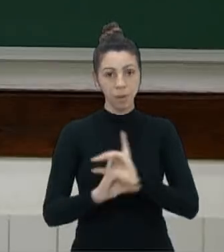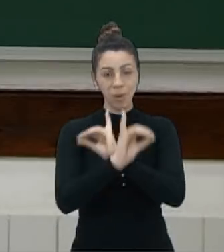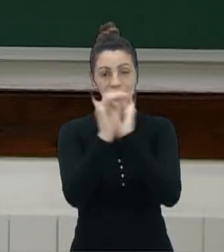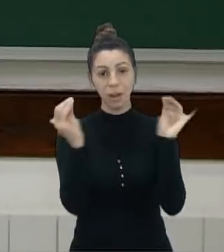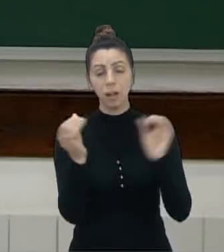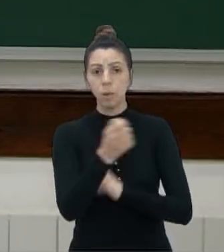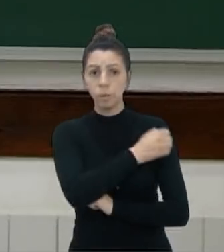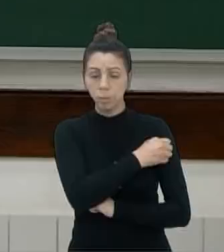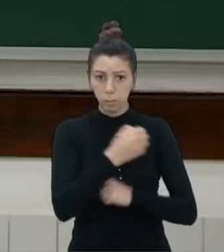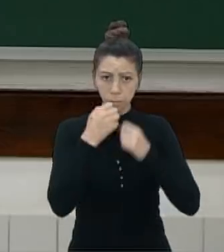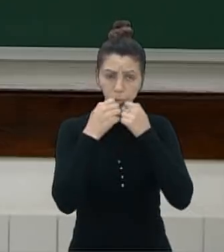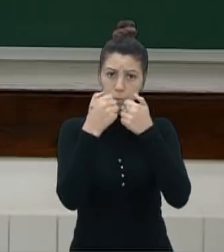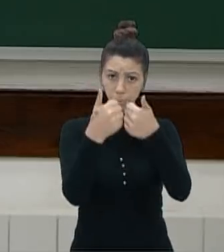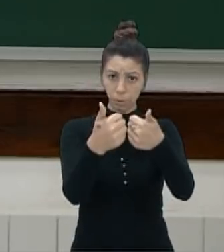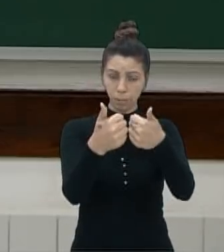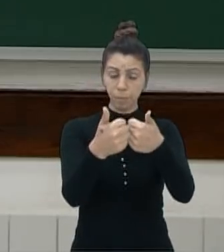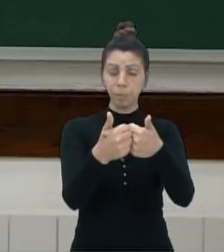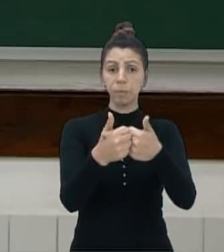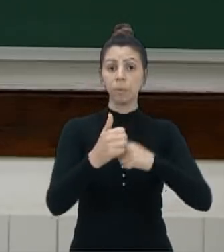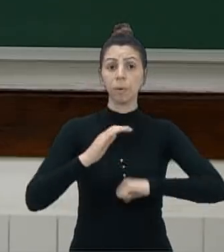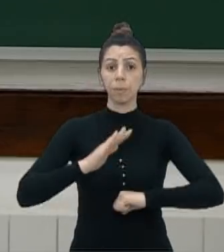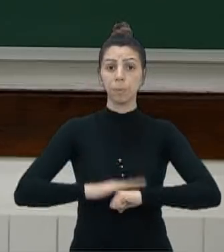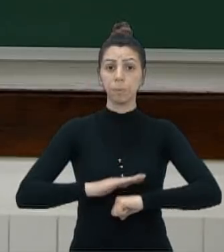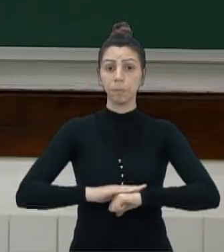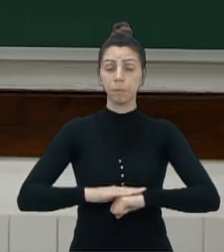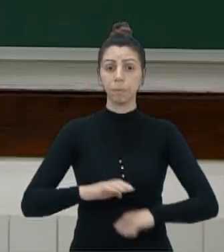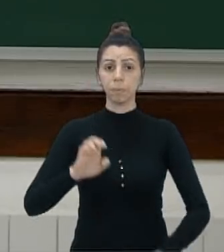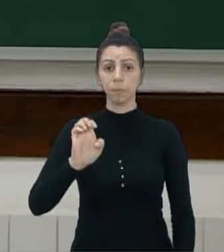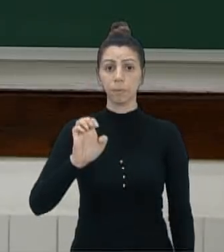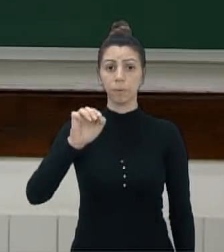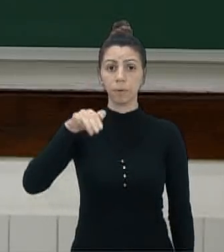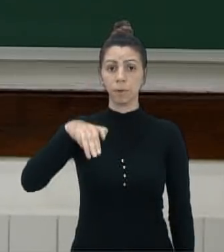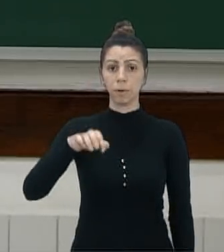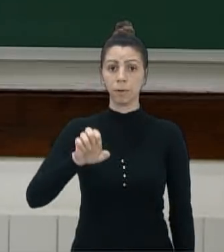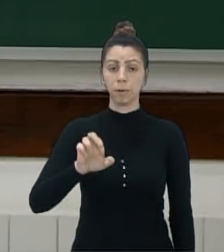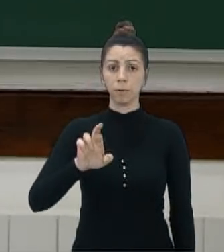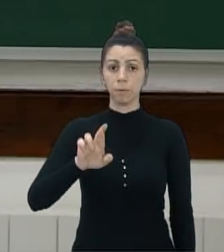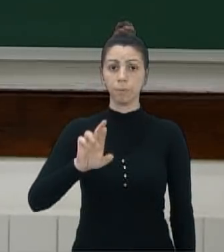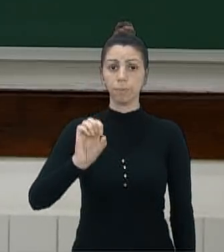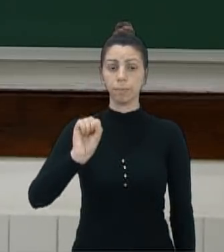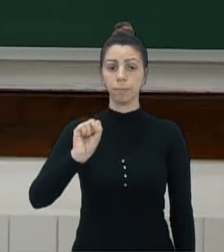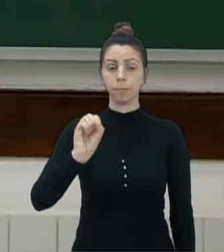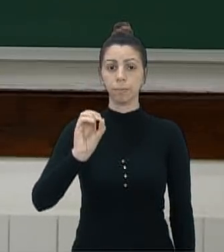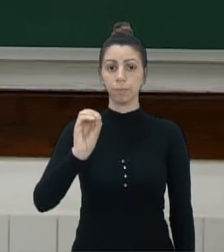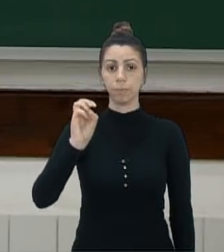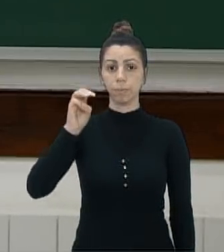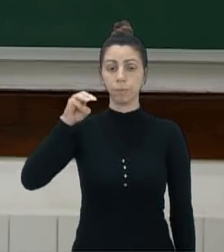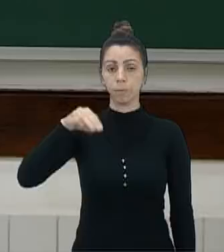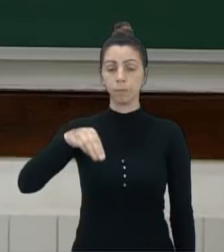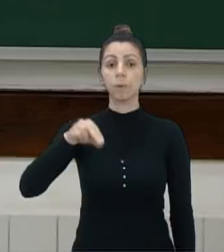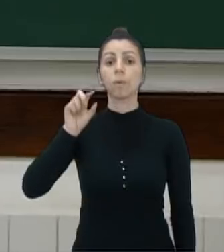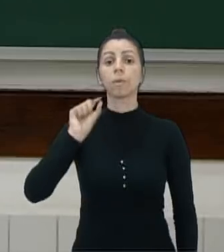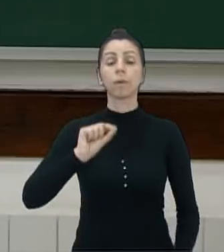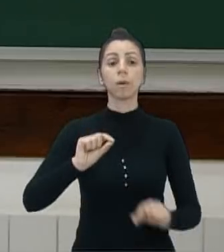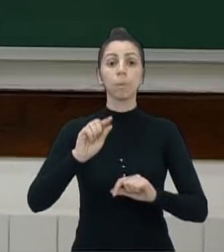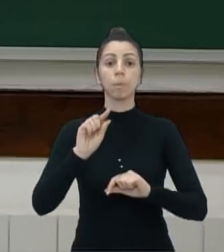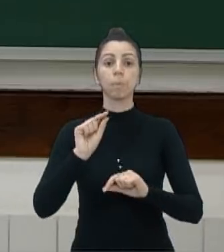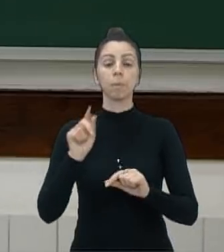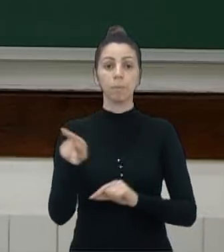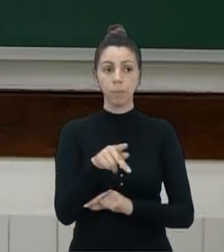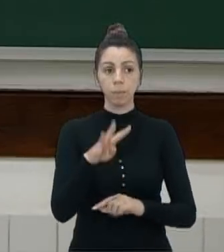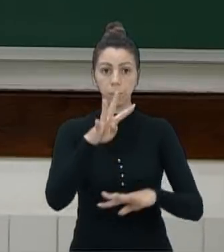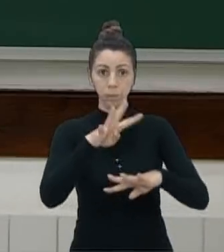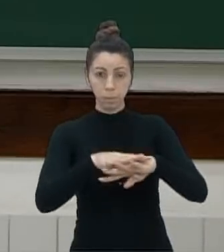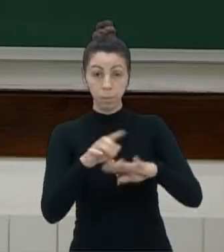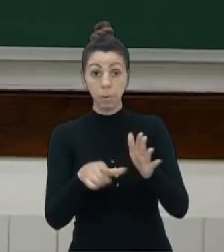Olá, alunos, tudo bem? Me chamo Emerson, serei o professor de matemática de vocês. Antes de iniciarmos